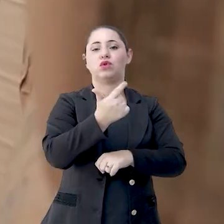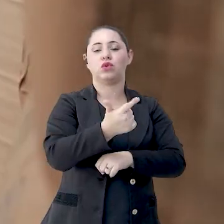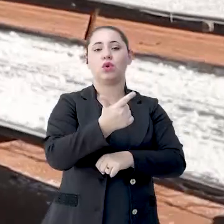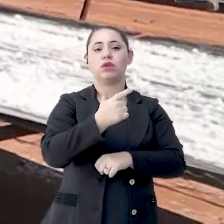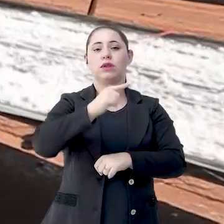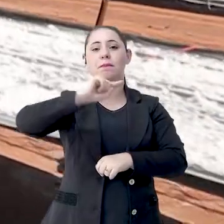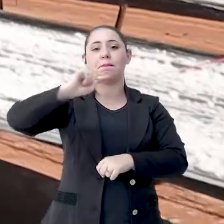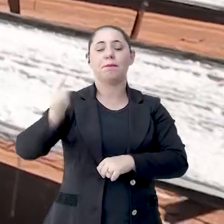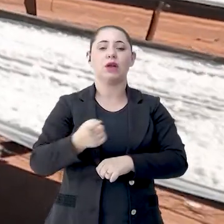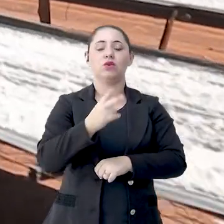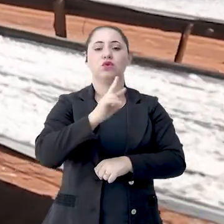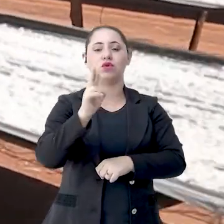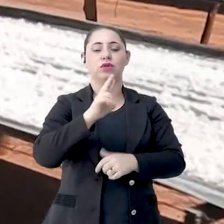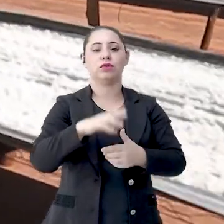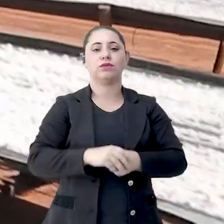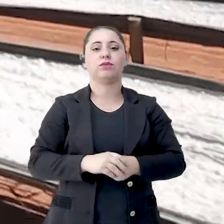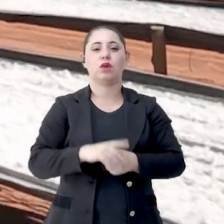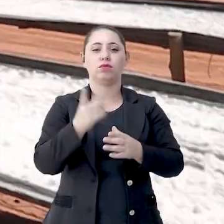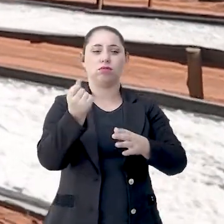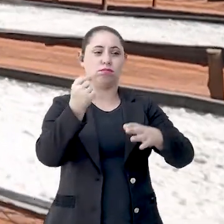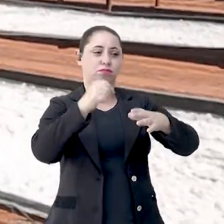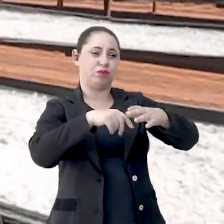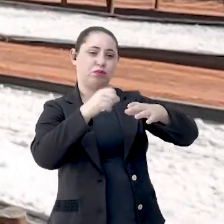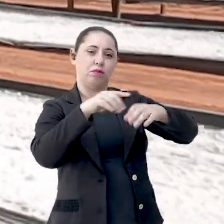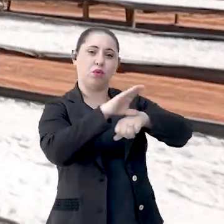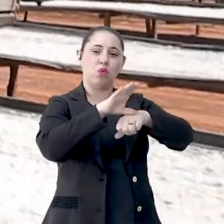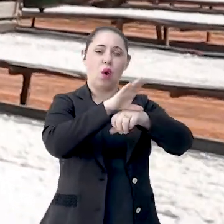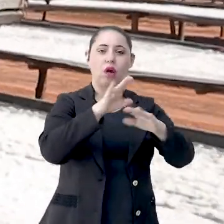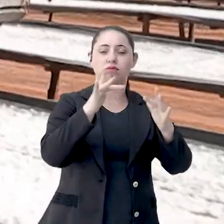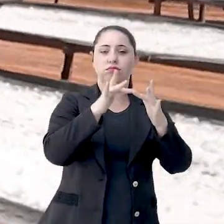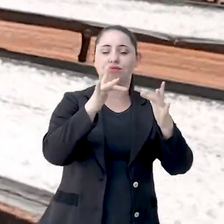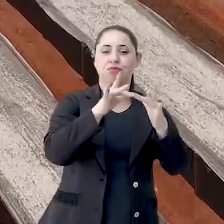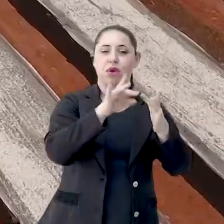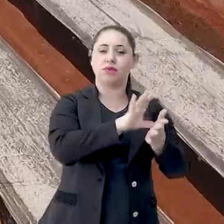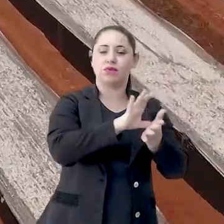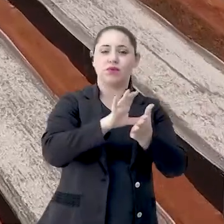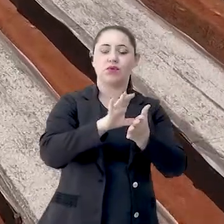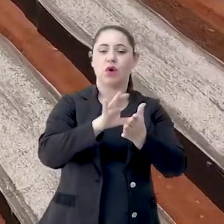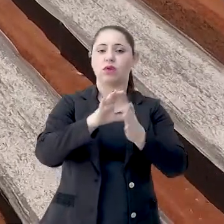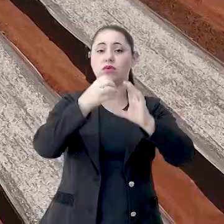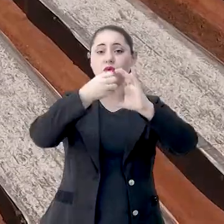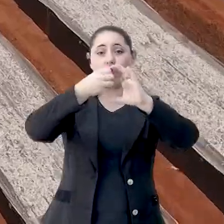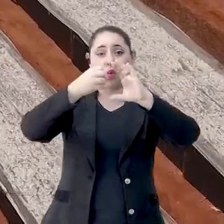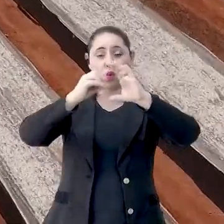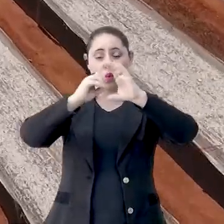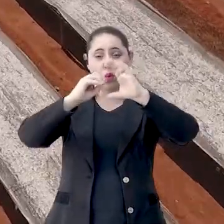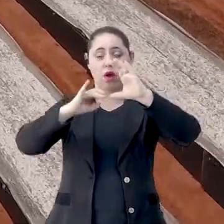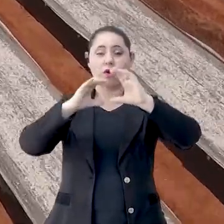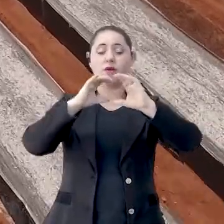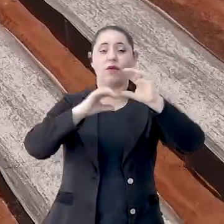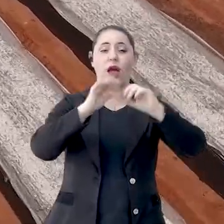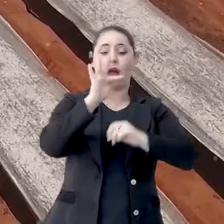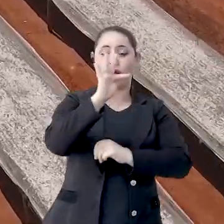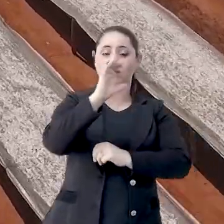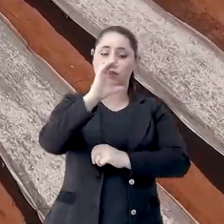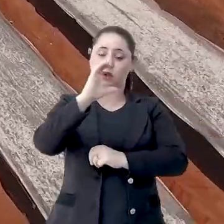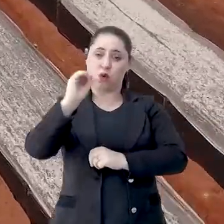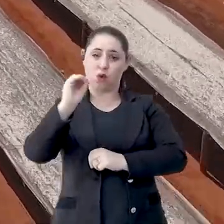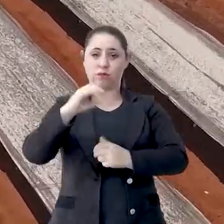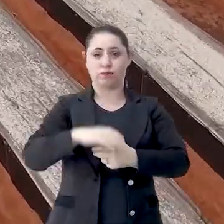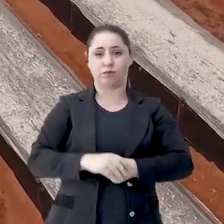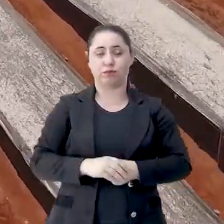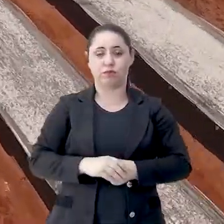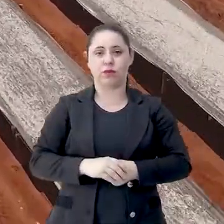de trabalho com investimento de mais de 12 milhões de reais do Fundo Constitucional de Financiamento